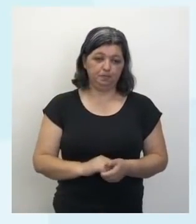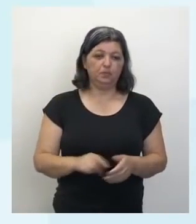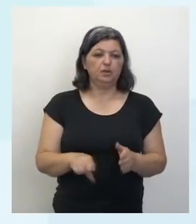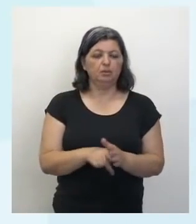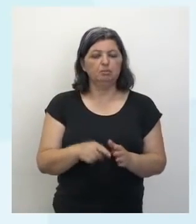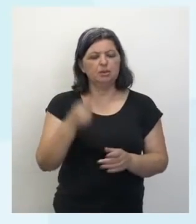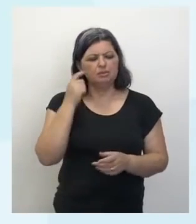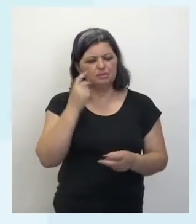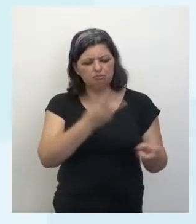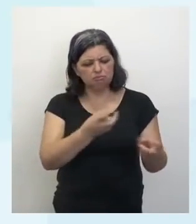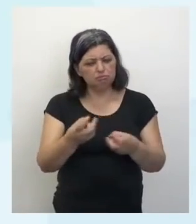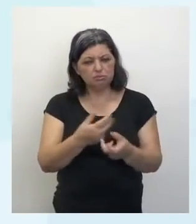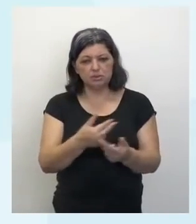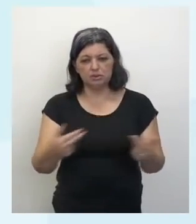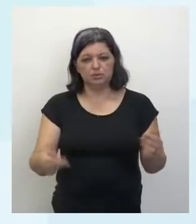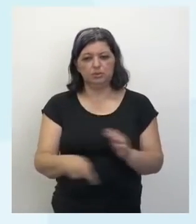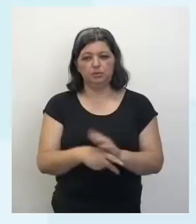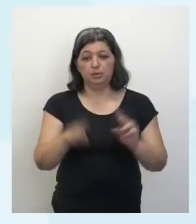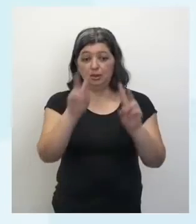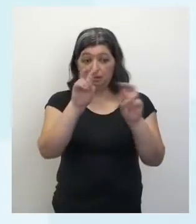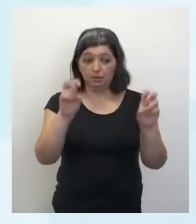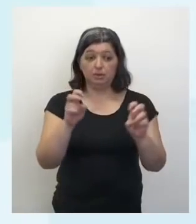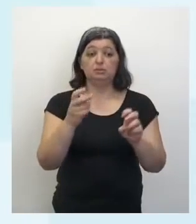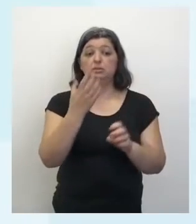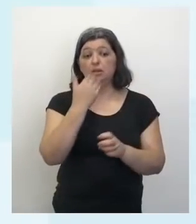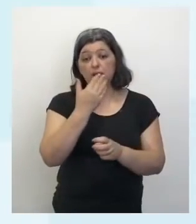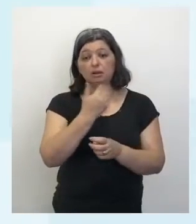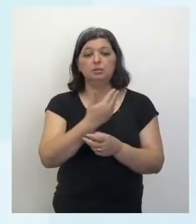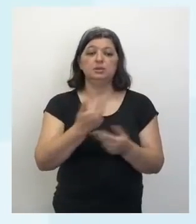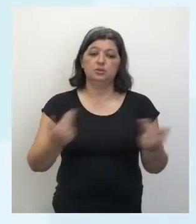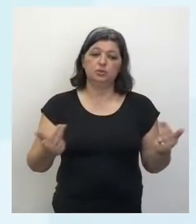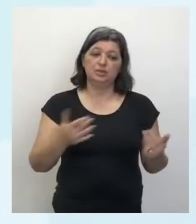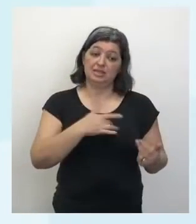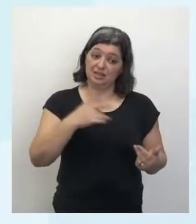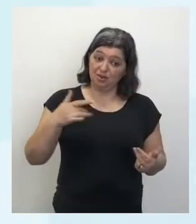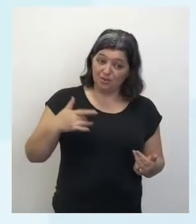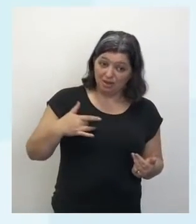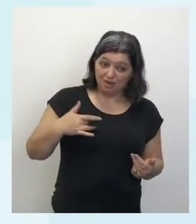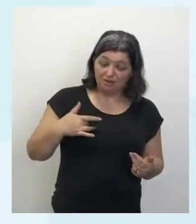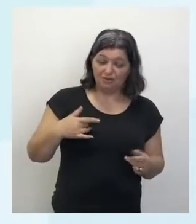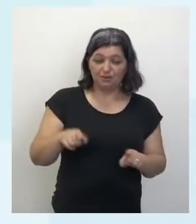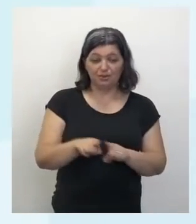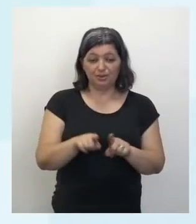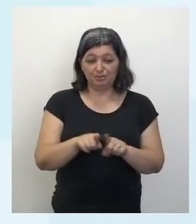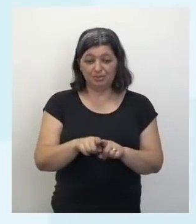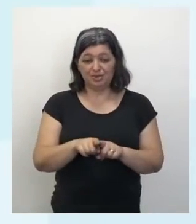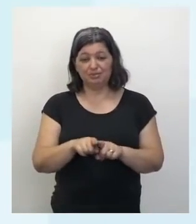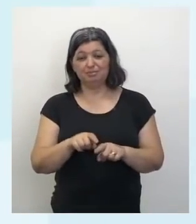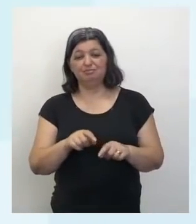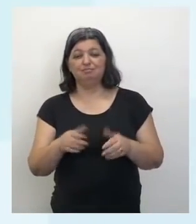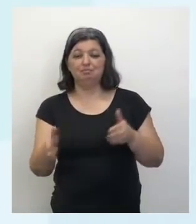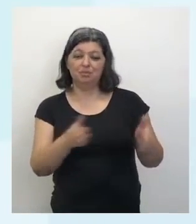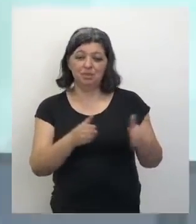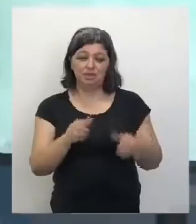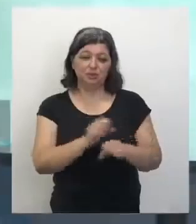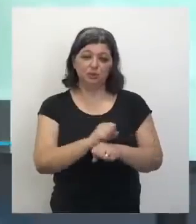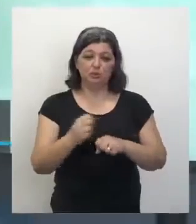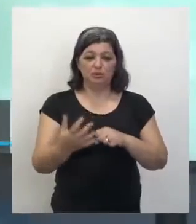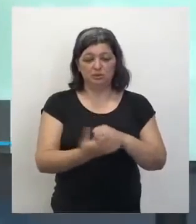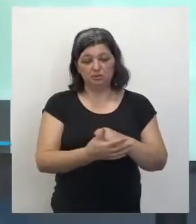nossos horizontes acerca do tema alimentação saudável versus pandemia, assistindo a um